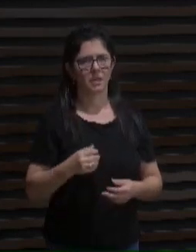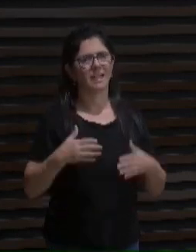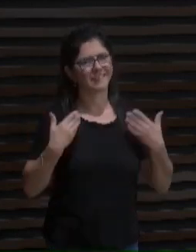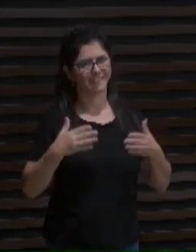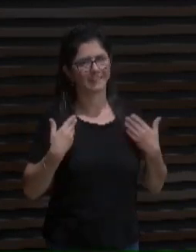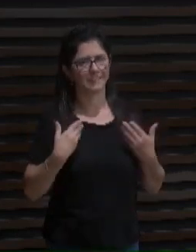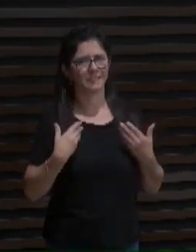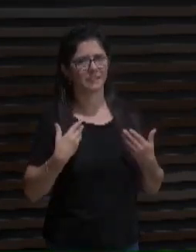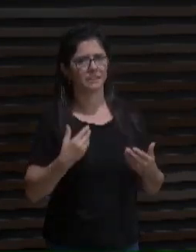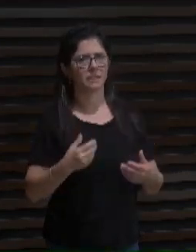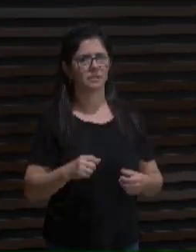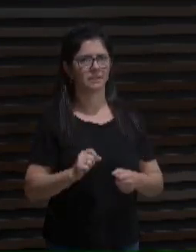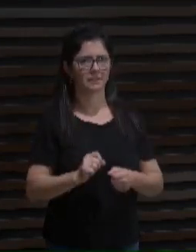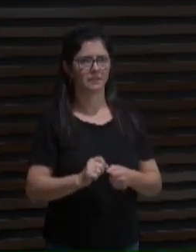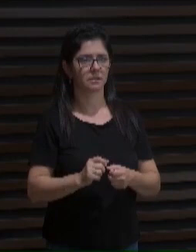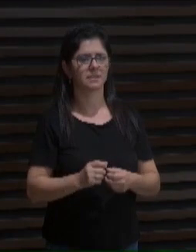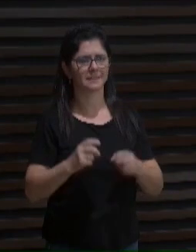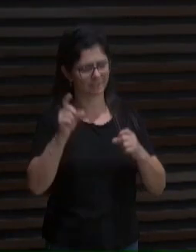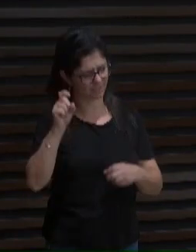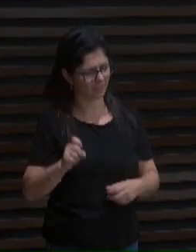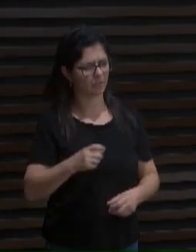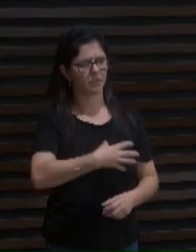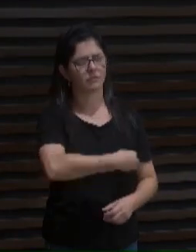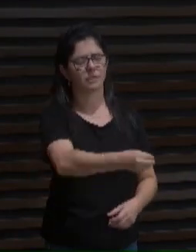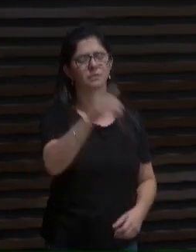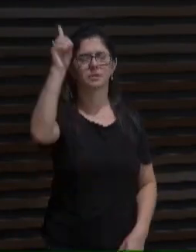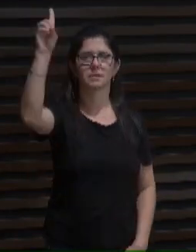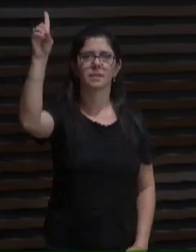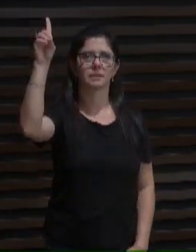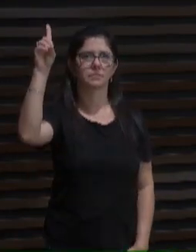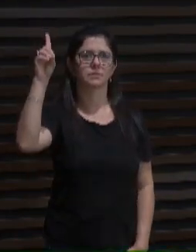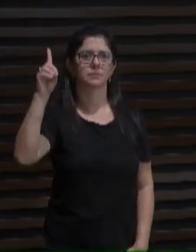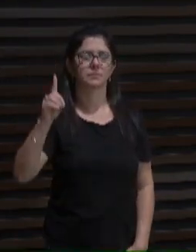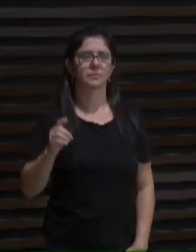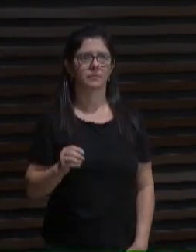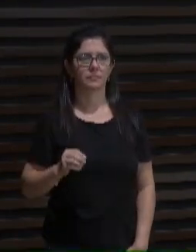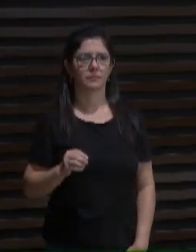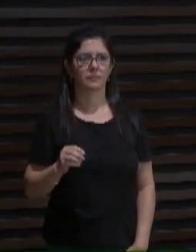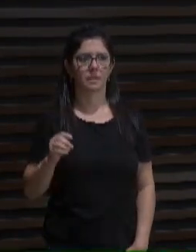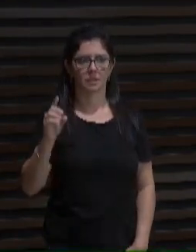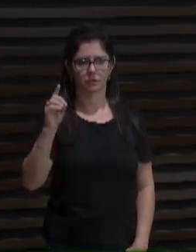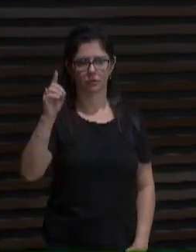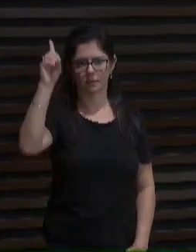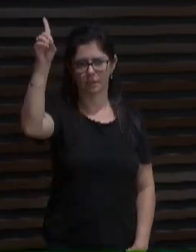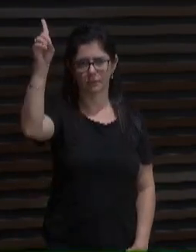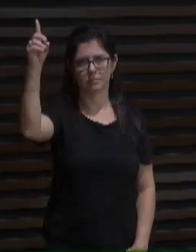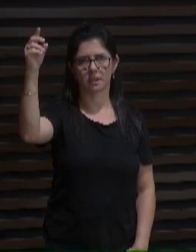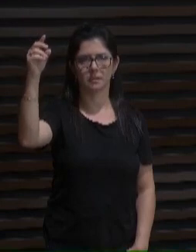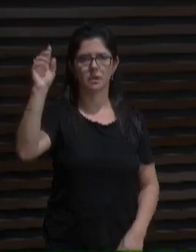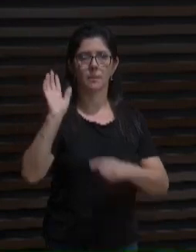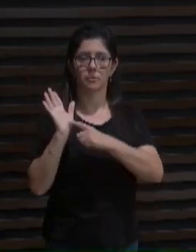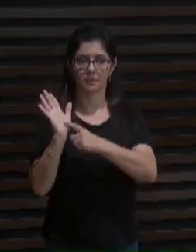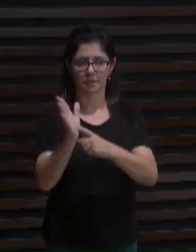filho de Deus? Nós não temos. É só Deus para mostrar isso para nós. Porque quem somos nós?